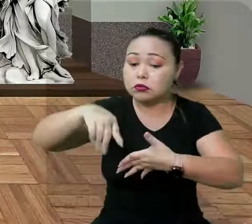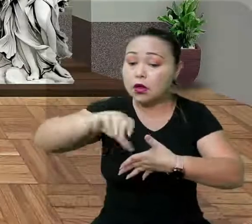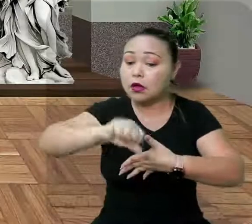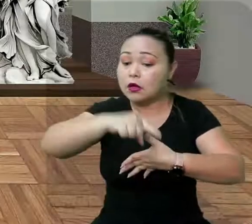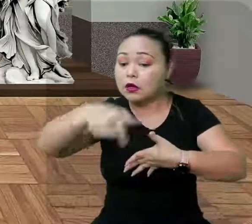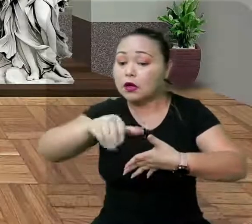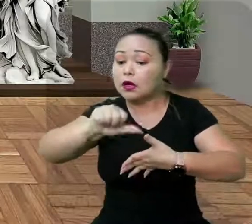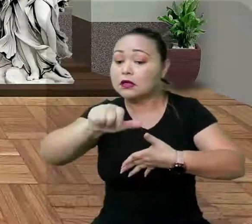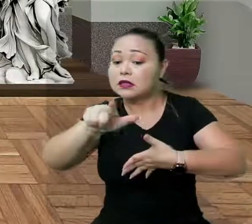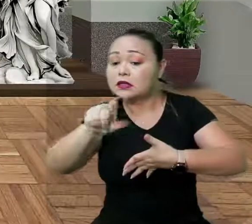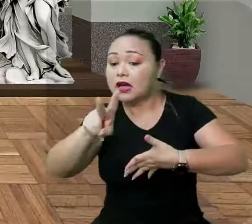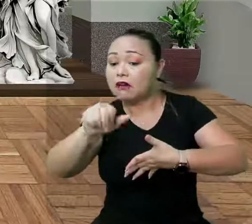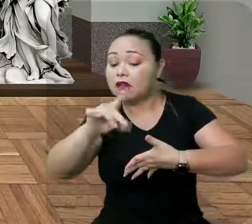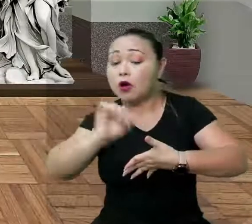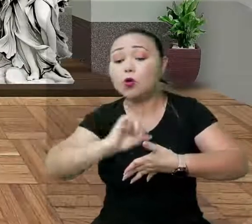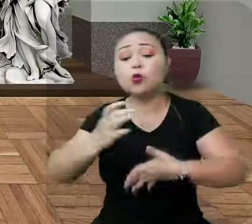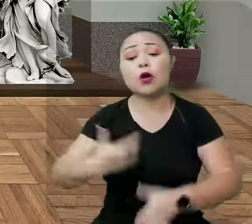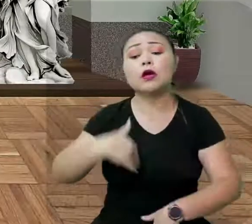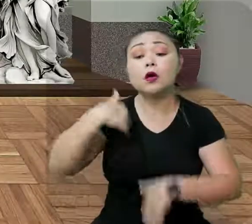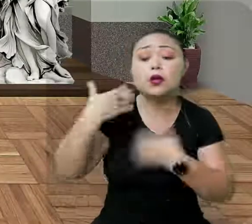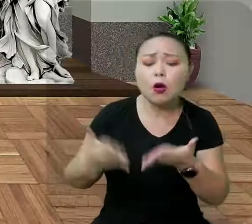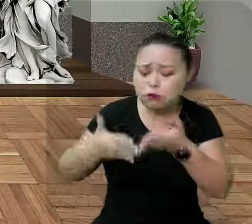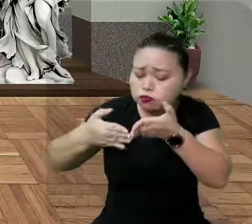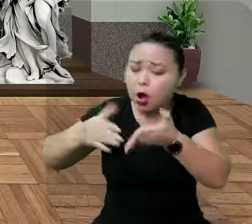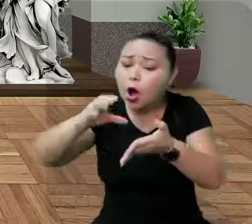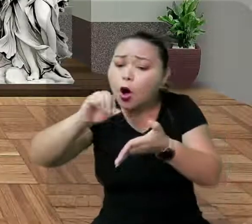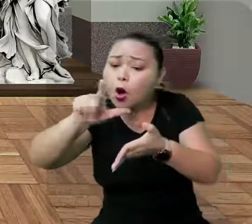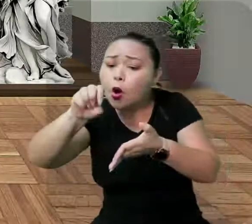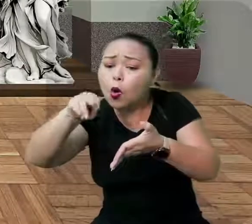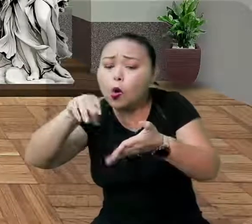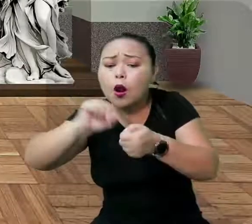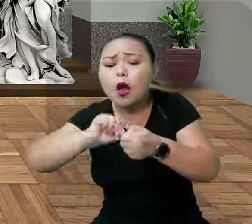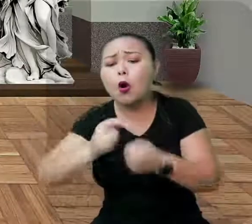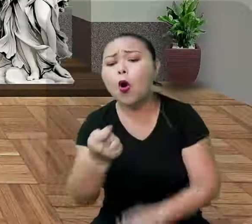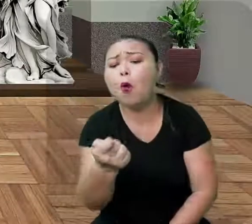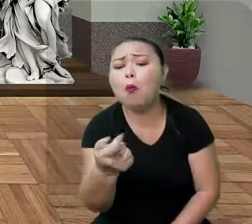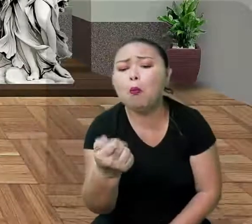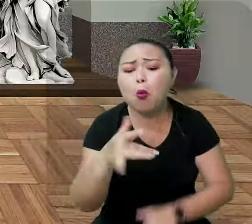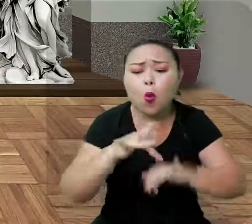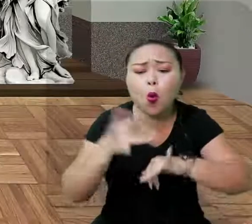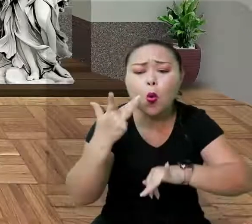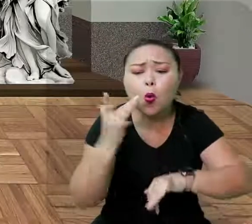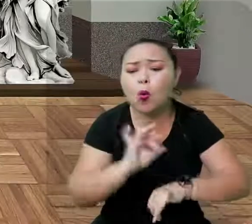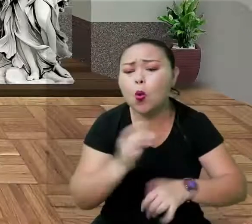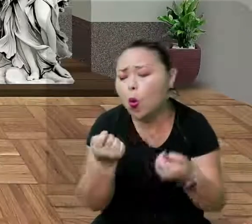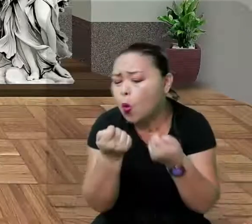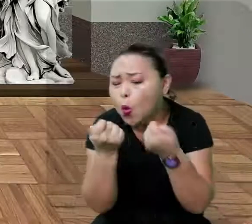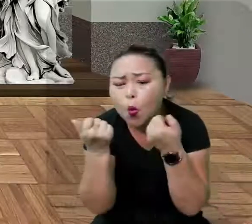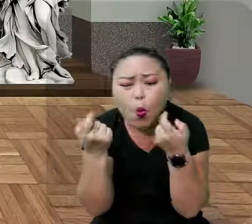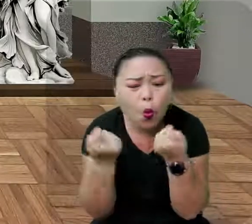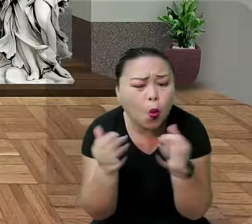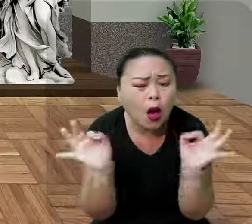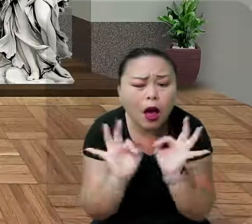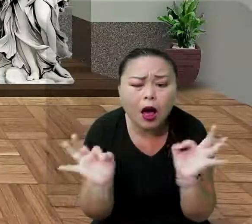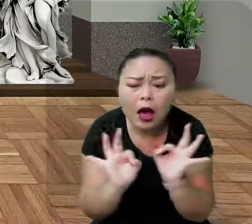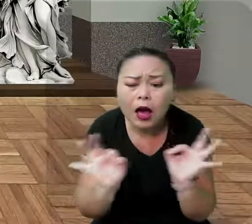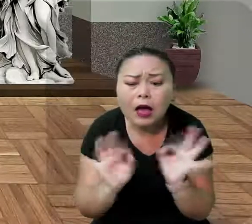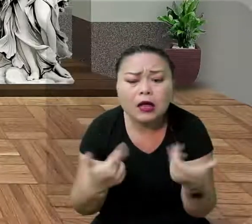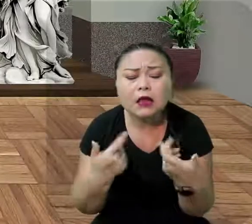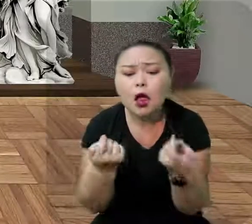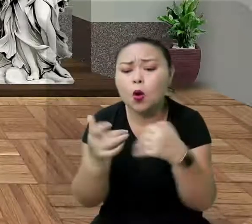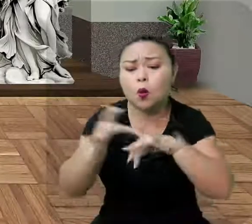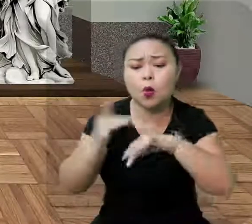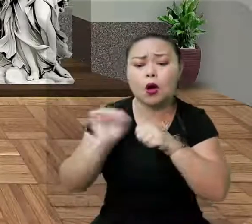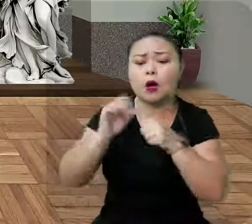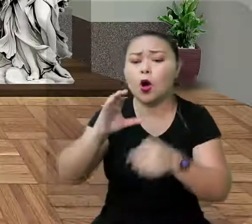e aí Colombo levou muito muito pouco ouro quase nada quase nada